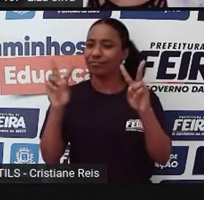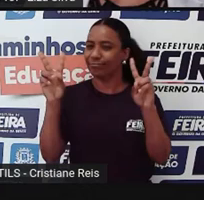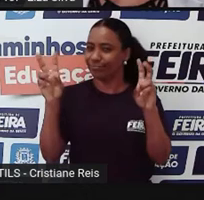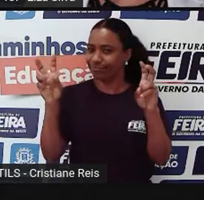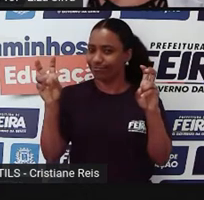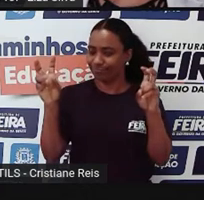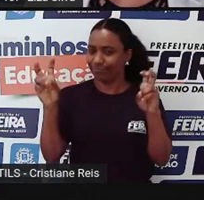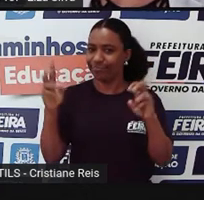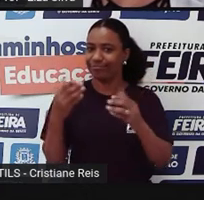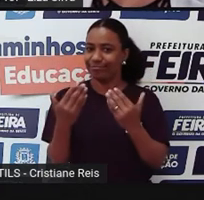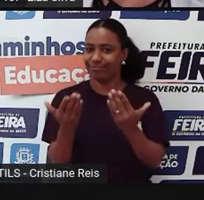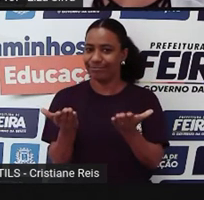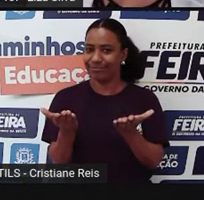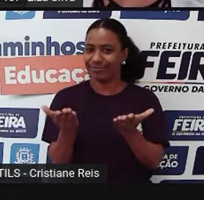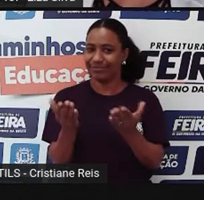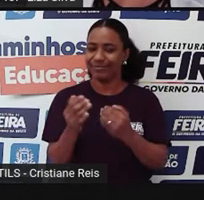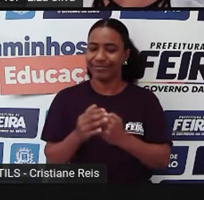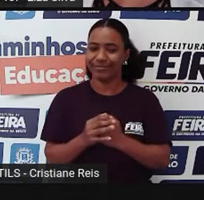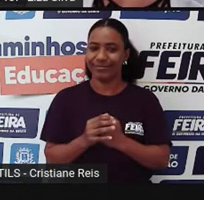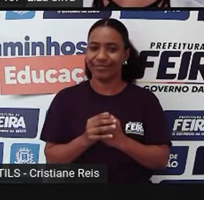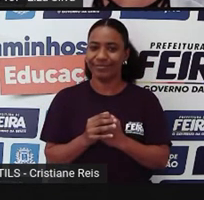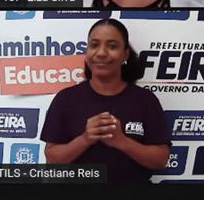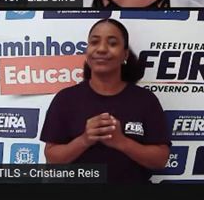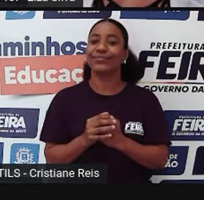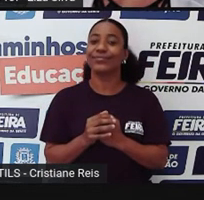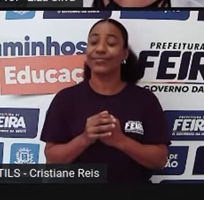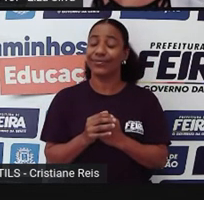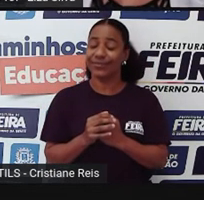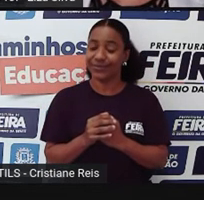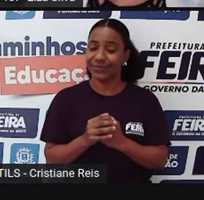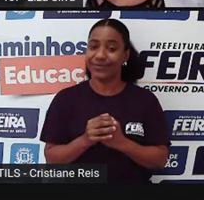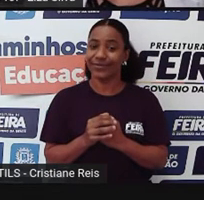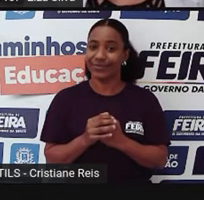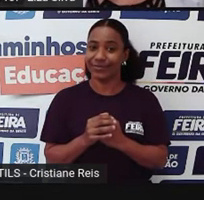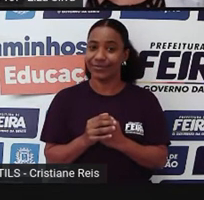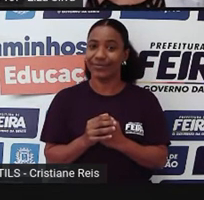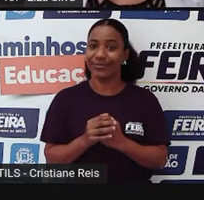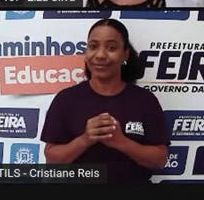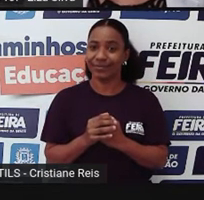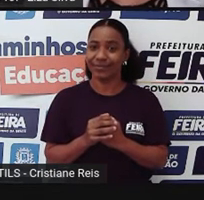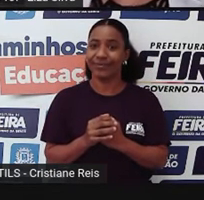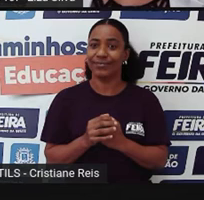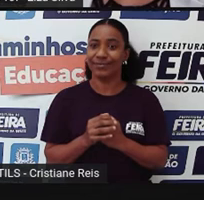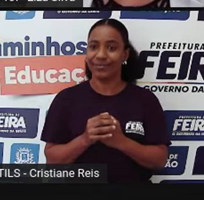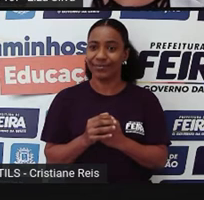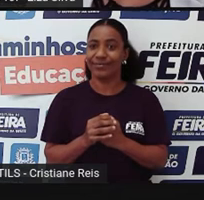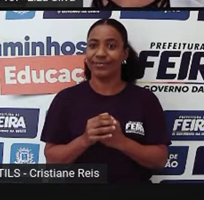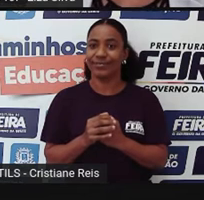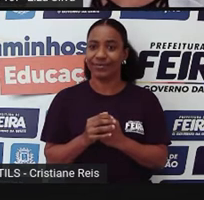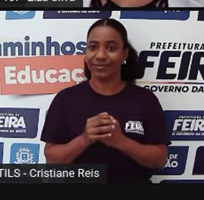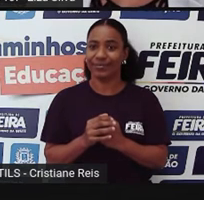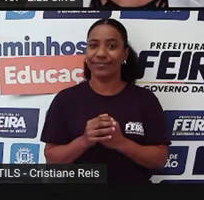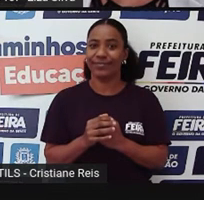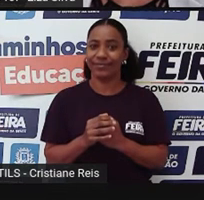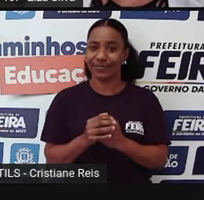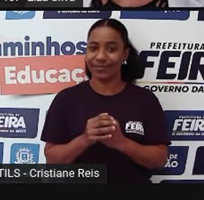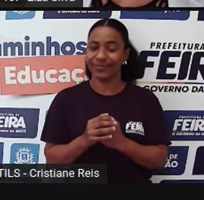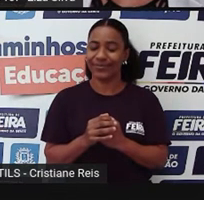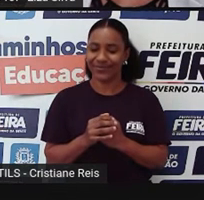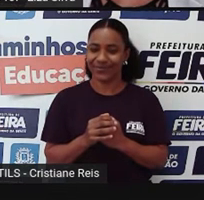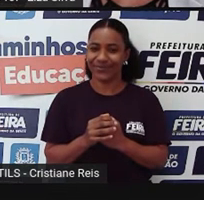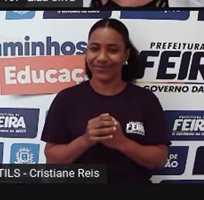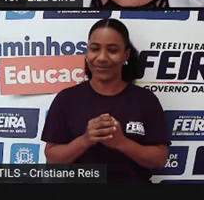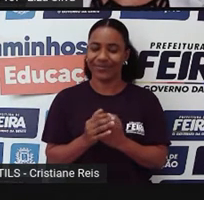explicar about or peça no information os amigos hoje a o que Will speak about your personal information os